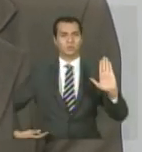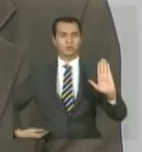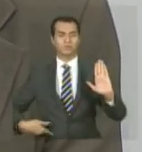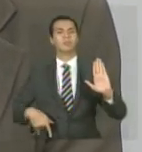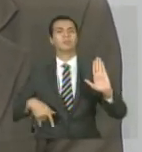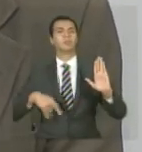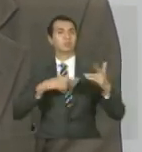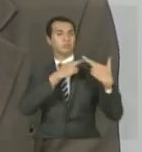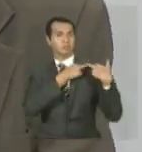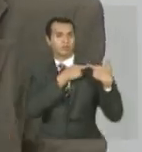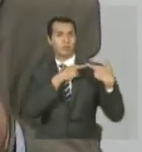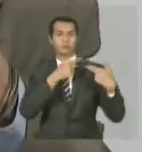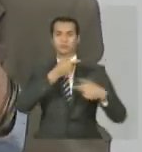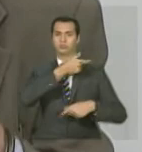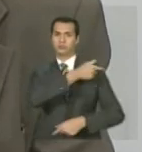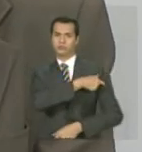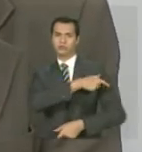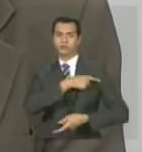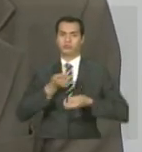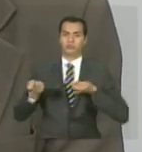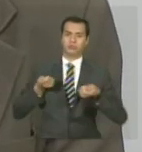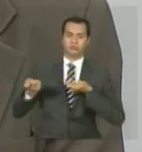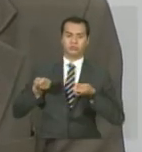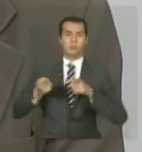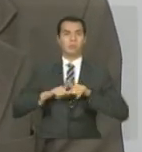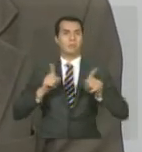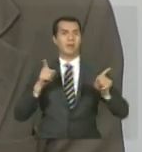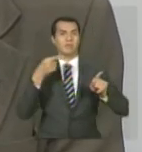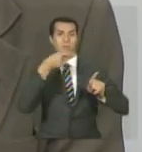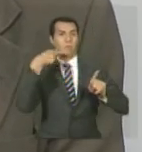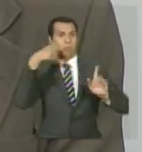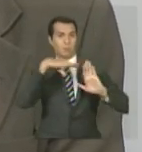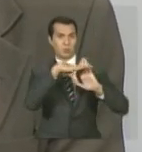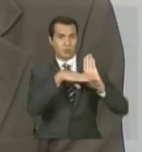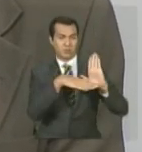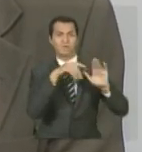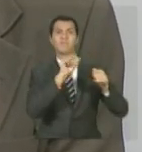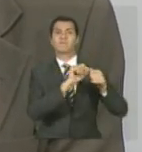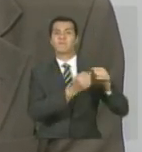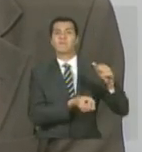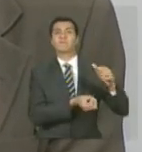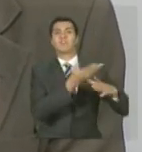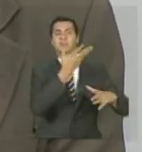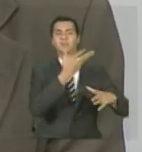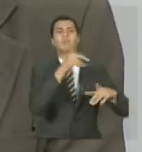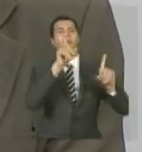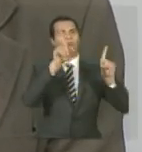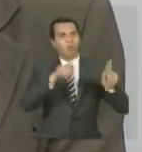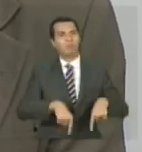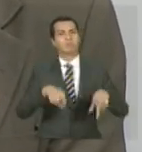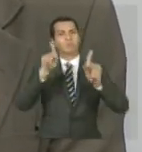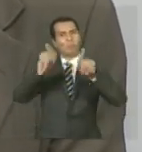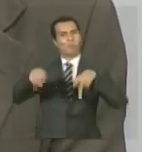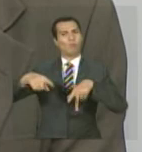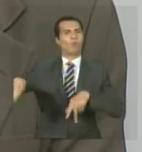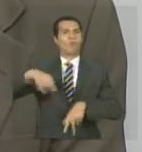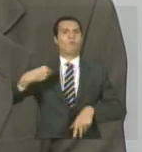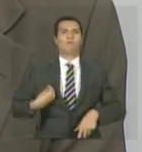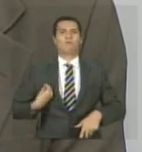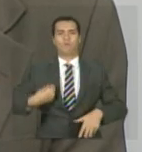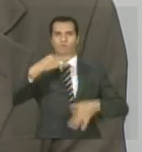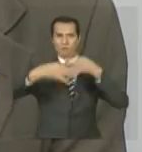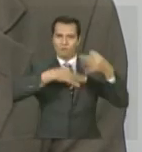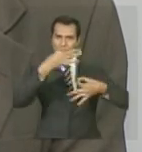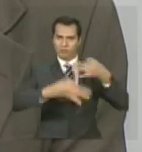da política, mas a construção da política é uma construção feita de forma extremamente participativa. A